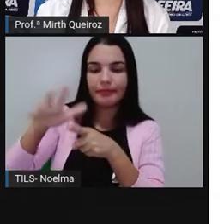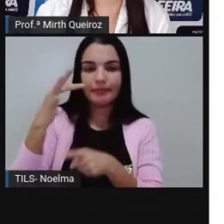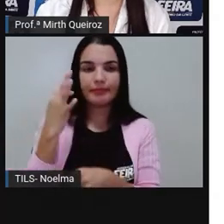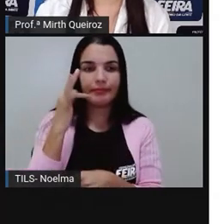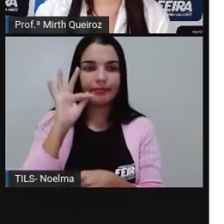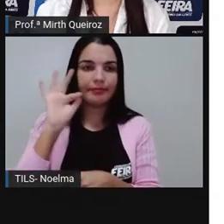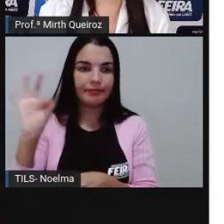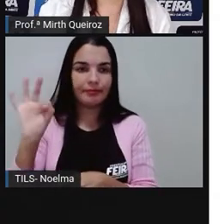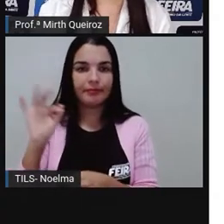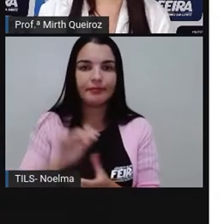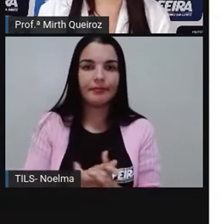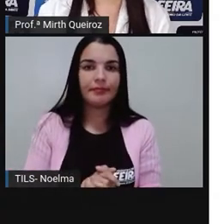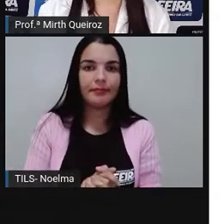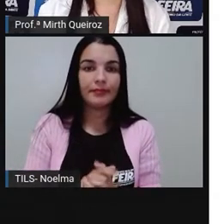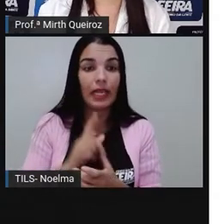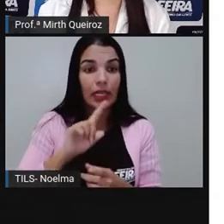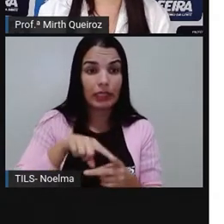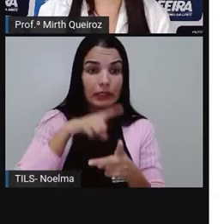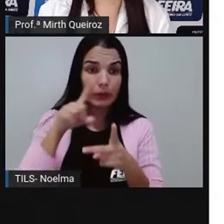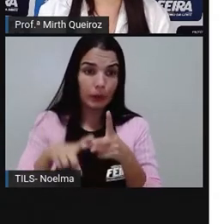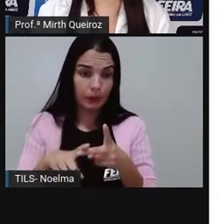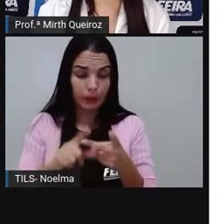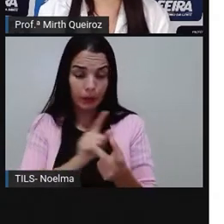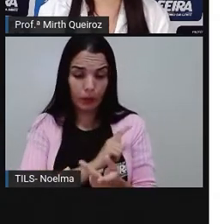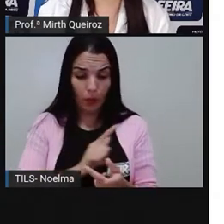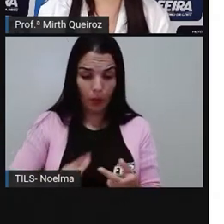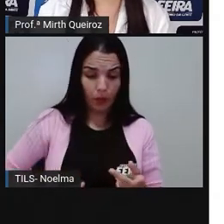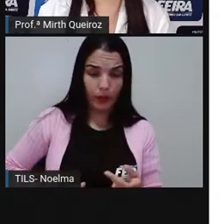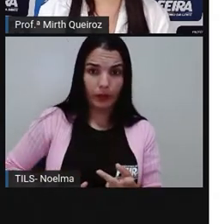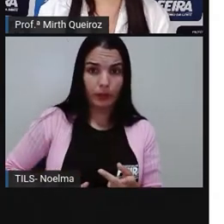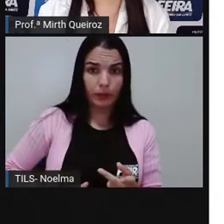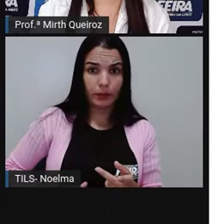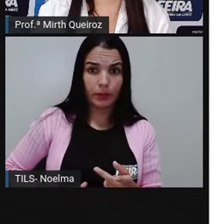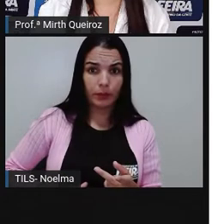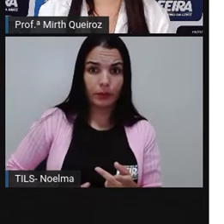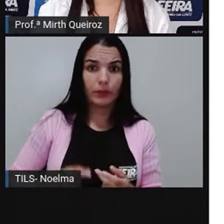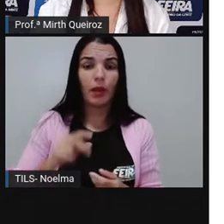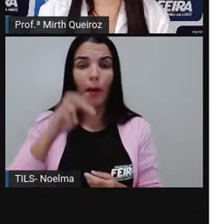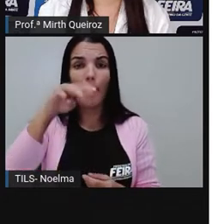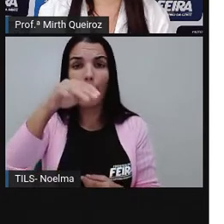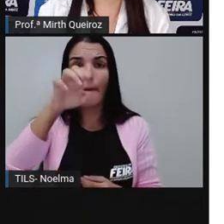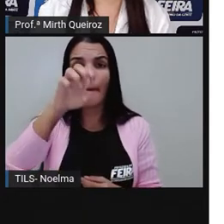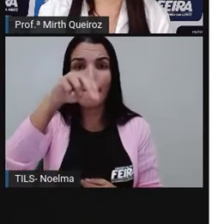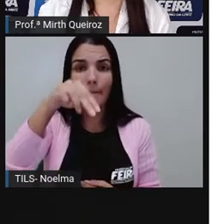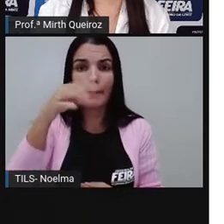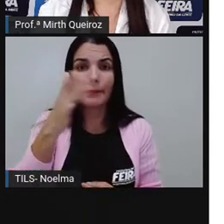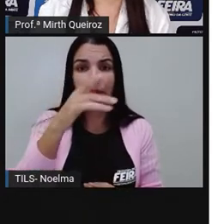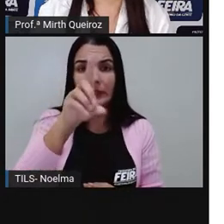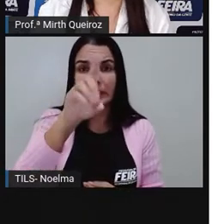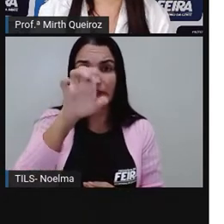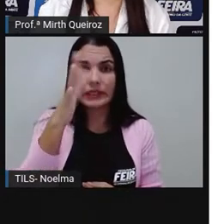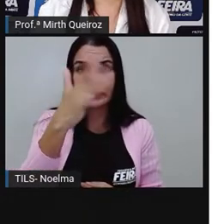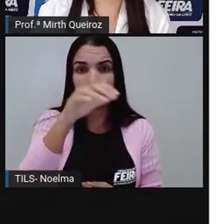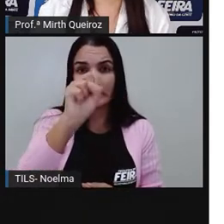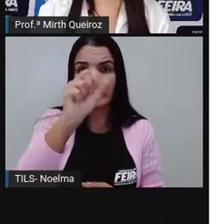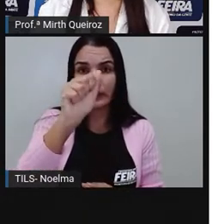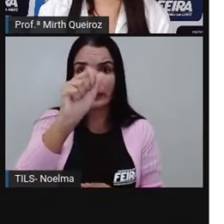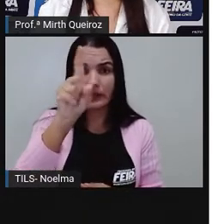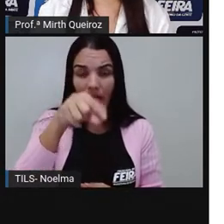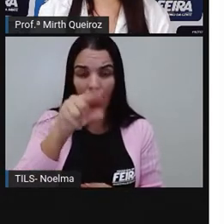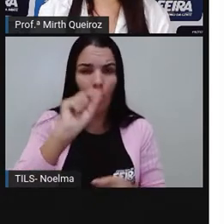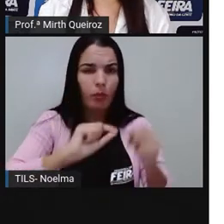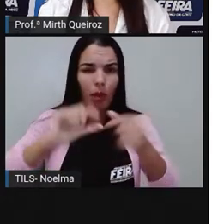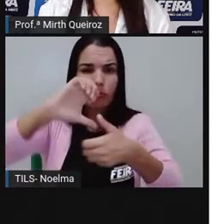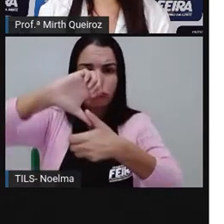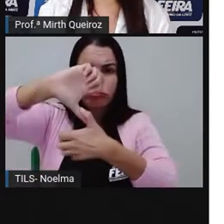franceses. Após o governo de Mendes Sá, a América Portuguesa, ela foi dividida em dois